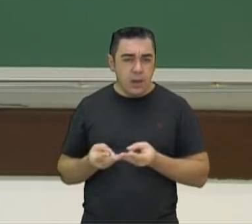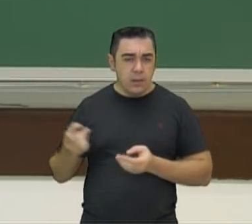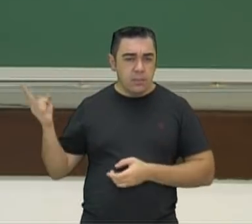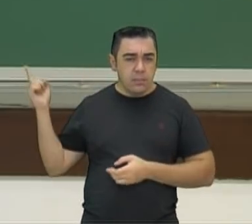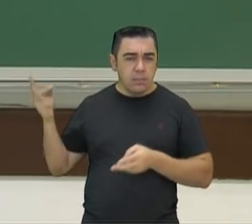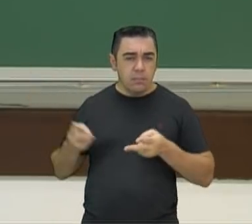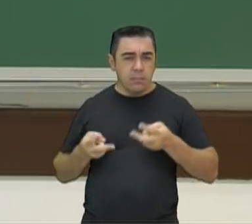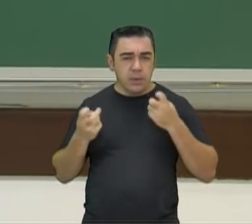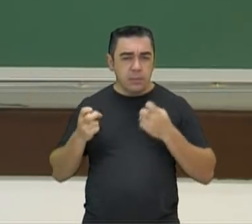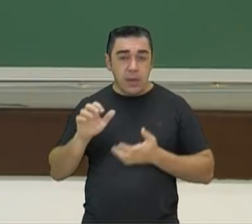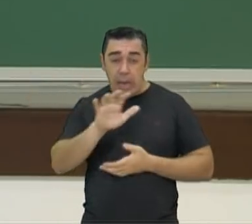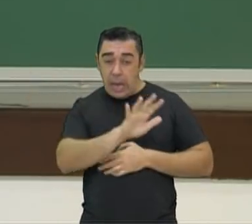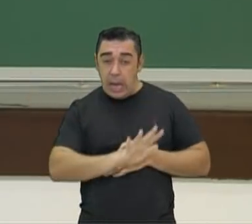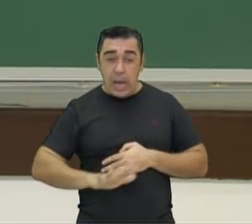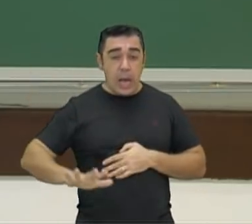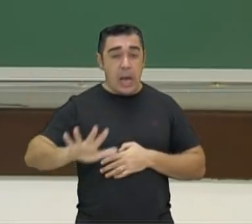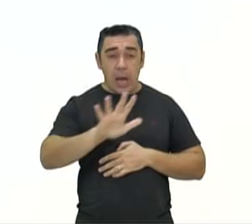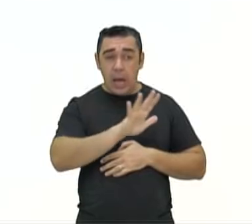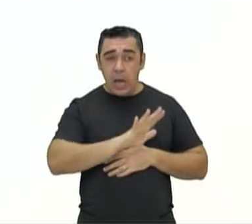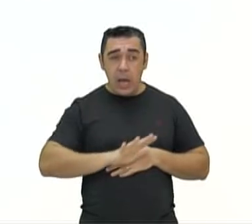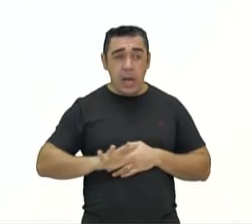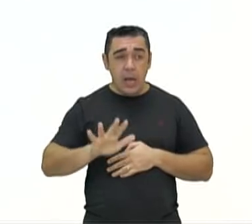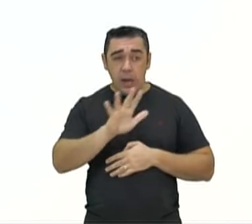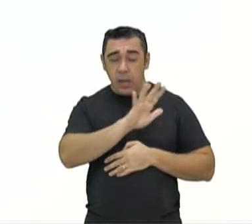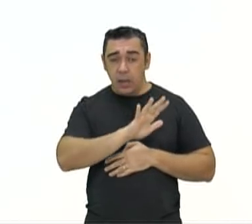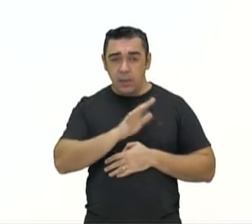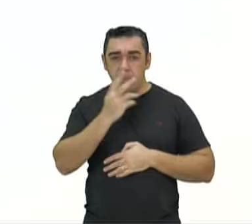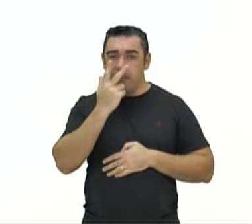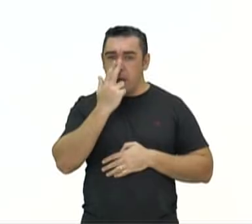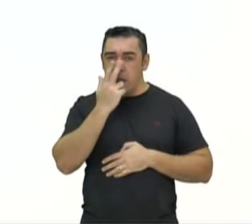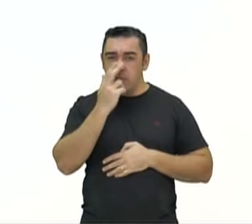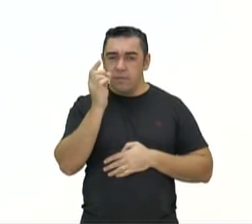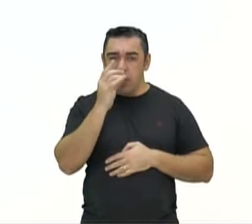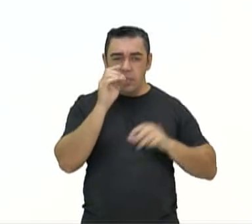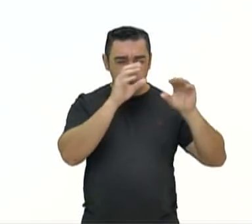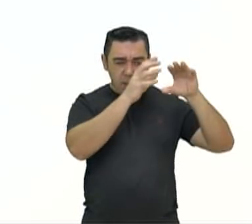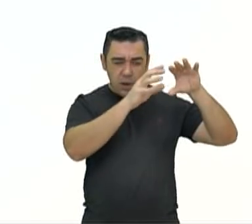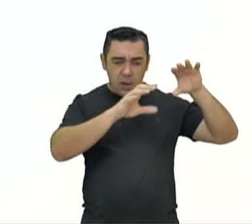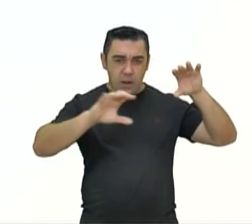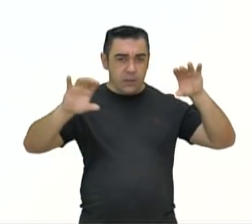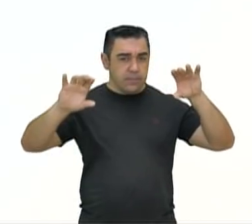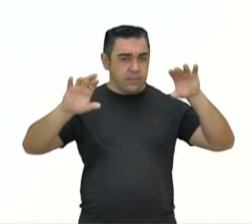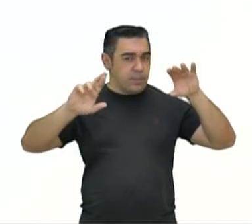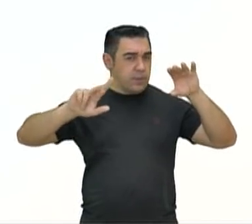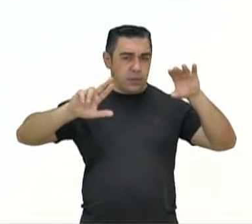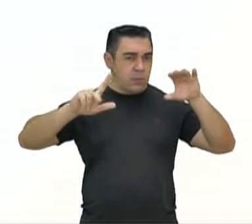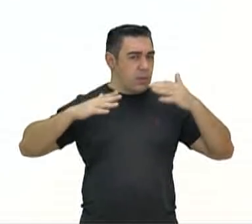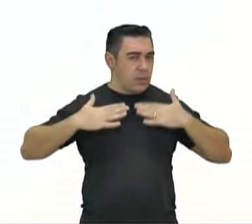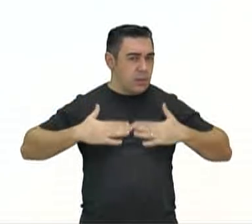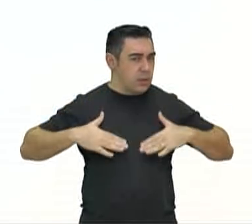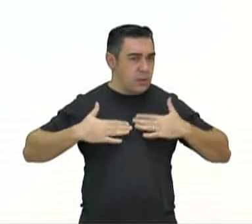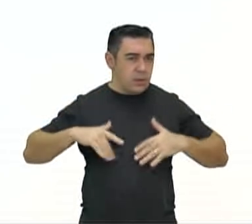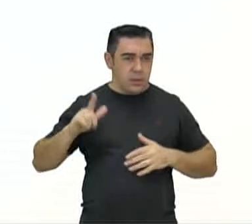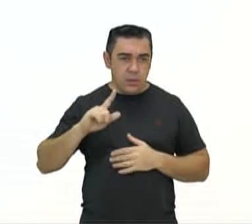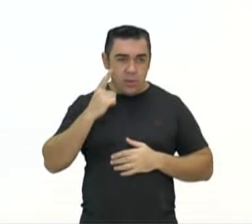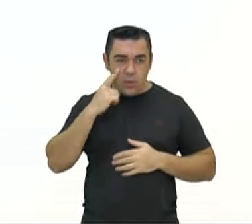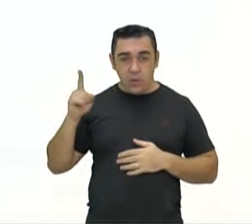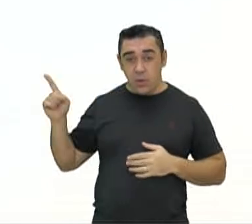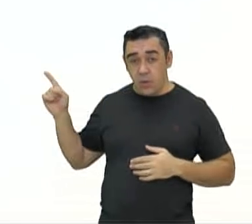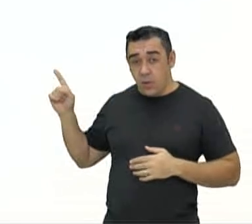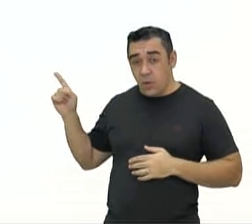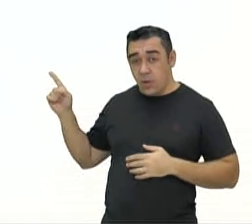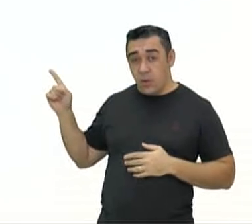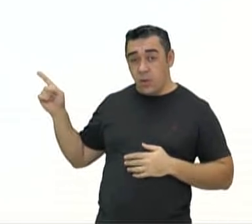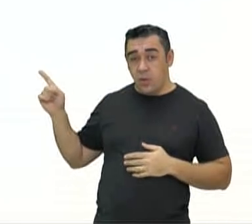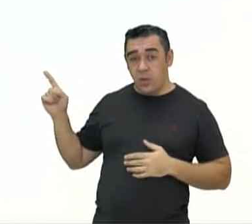uma grande área, olha, tem até um pintadinho ali de verde, parece que está tudo tranquilo, né? Mas vem cá, o desmatamento foi